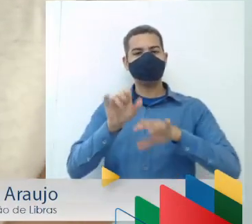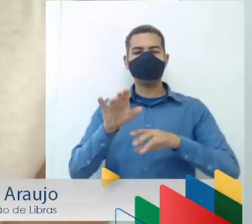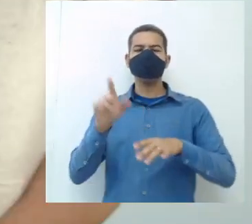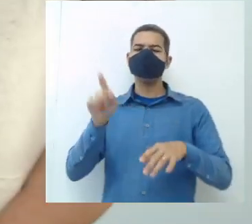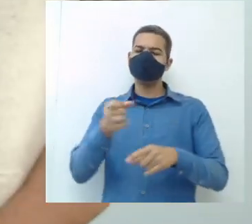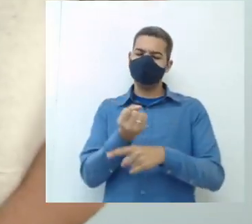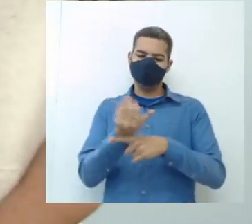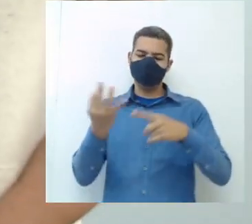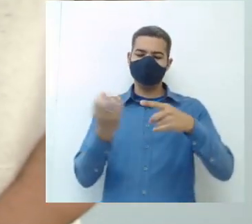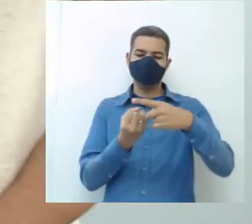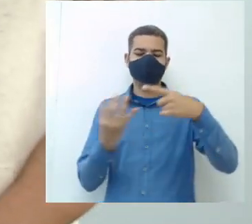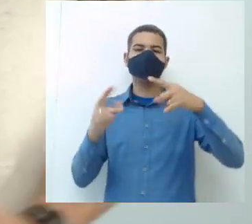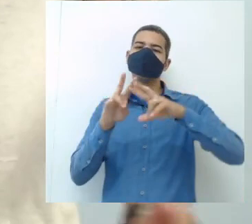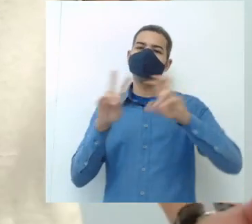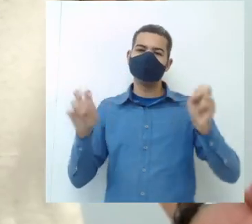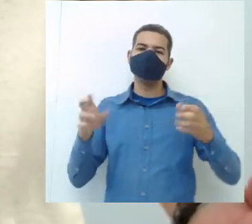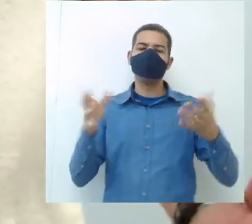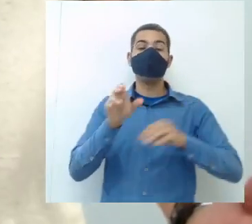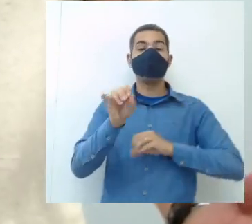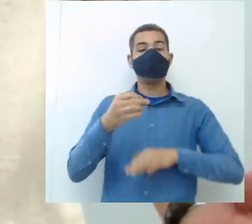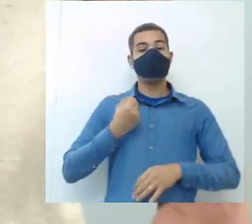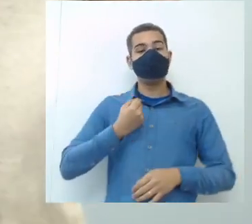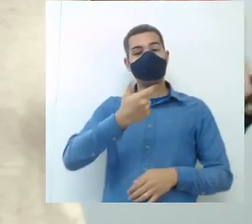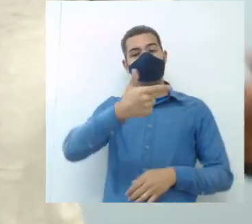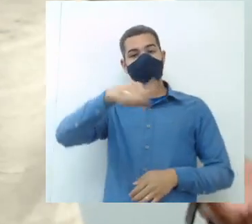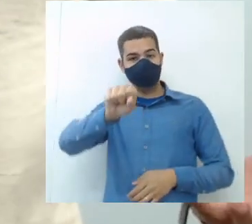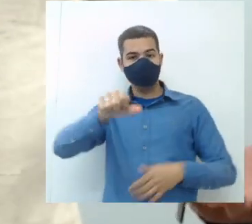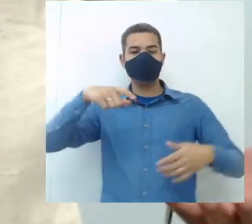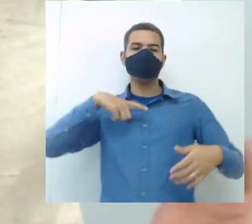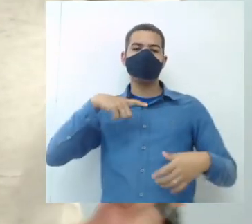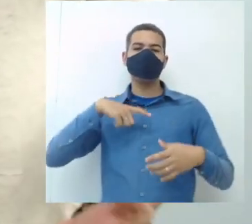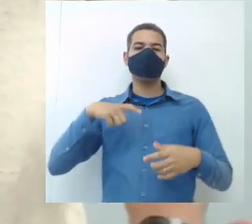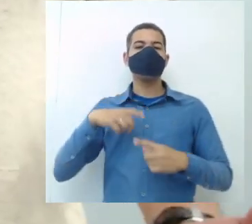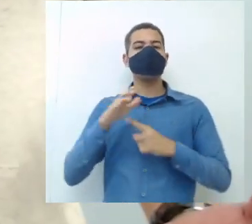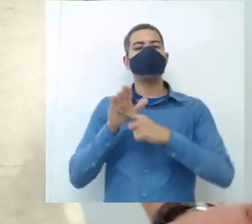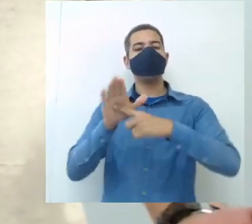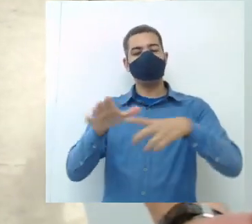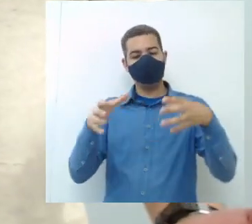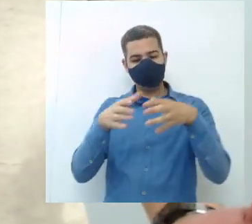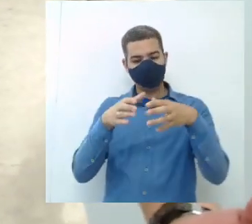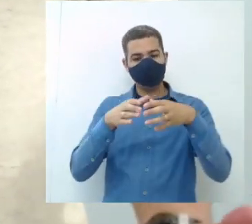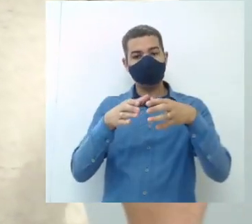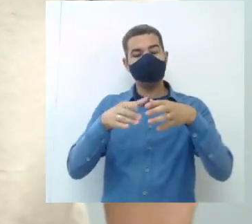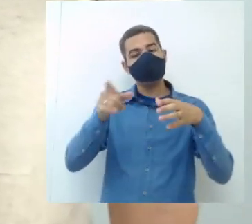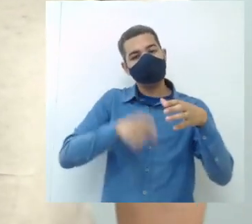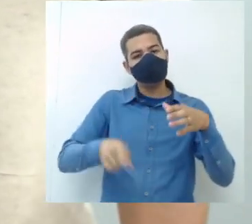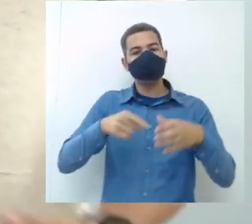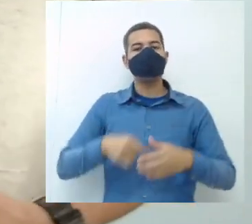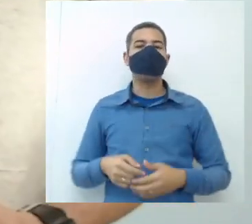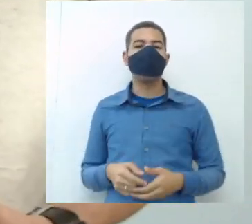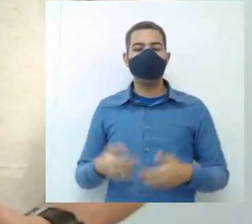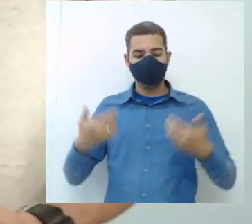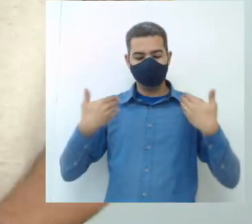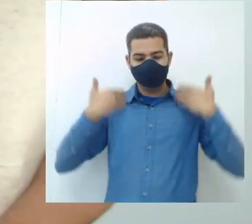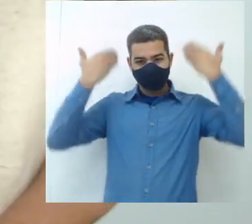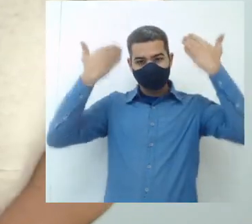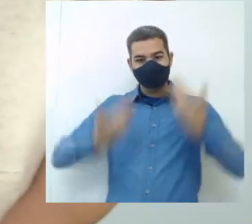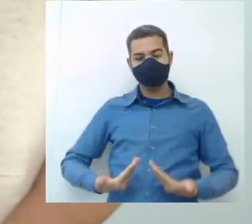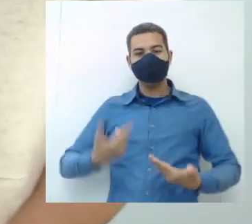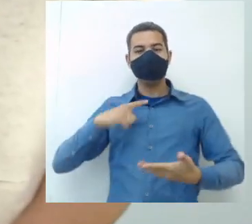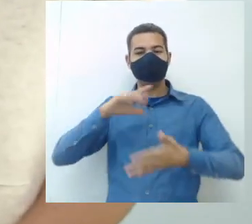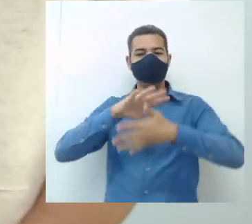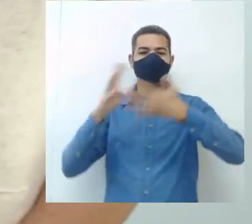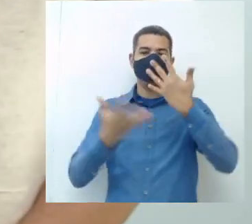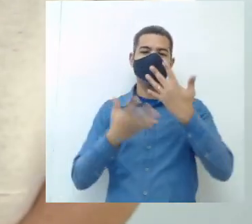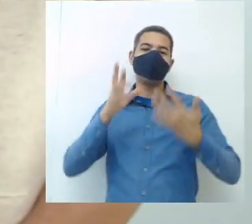fração, aula de número 28. E para começar, claro, né? Tem que apresentar a nossa grande equipe. Aí no cantinho da tela você está